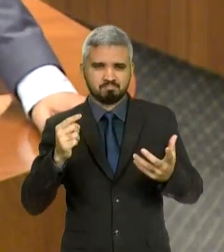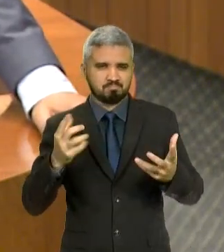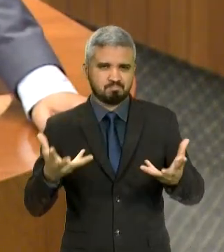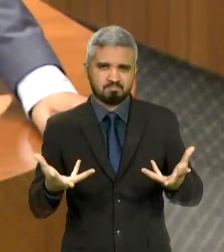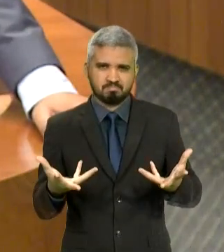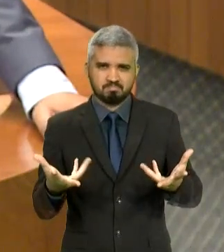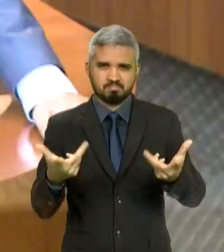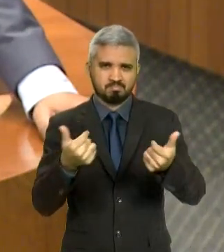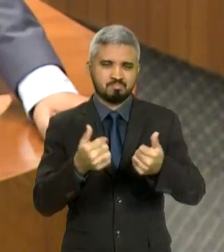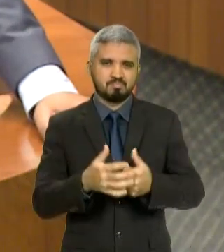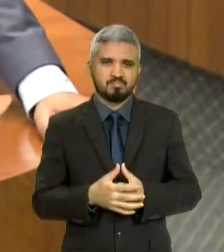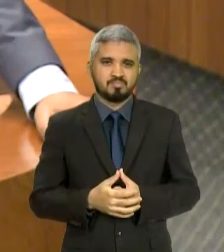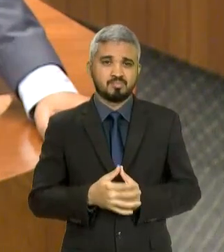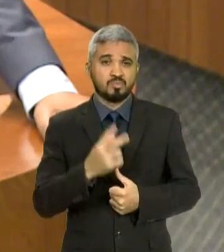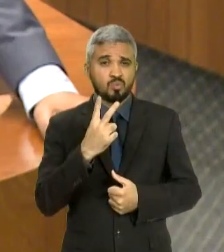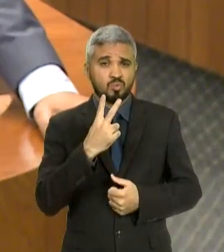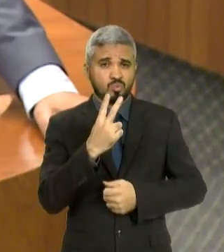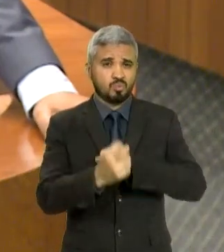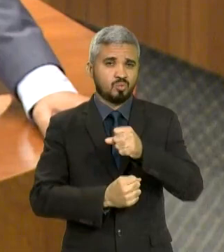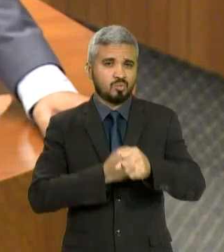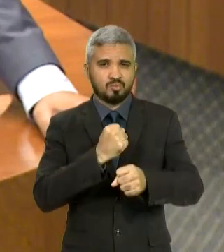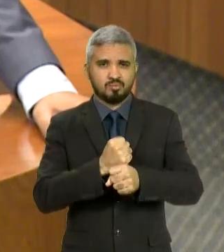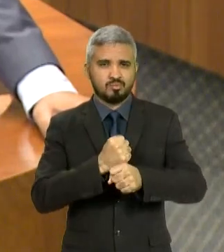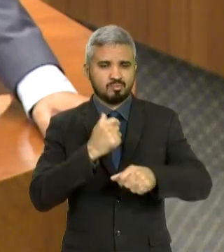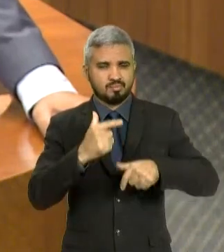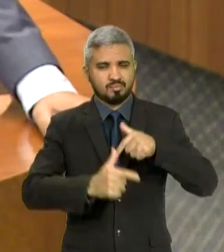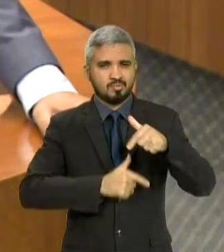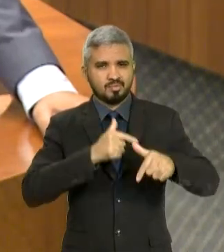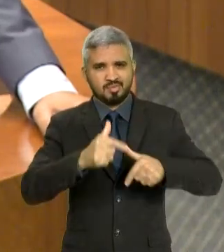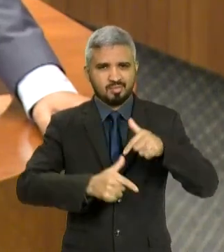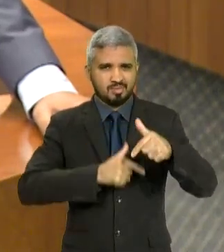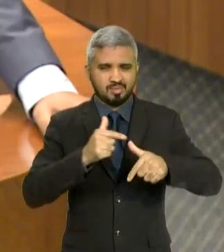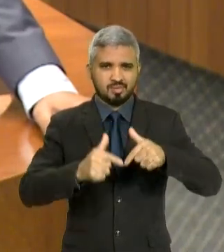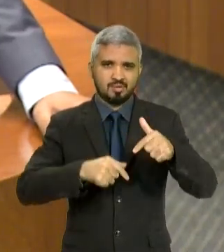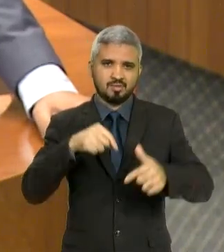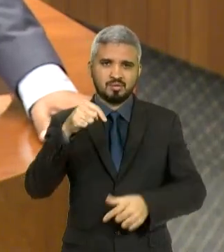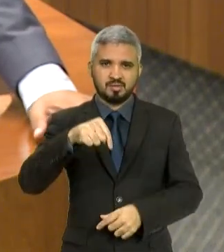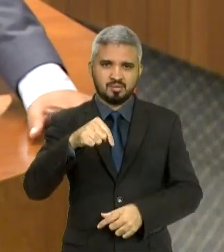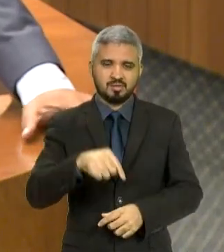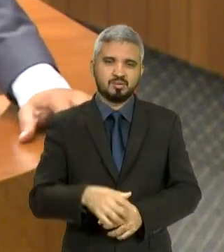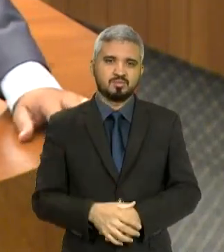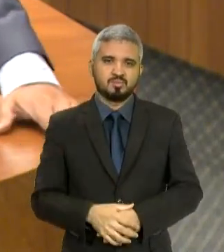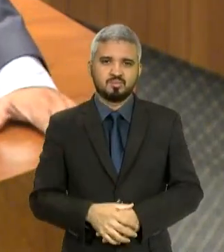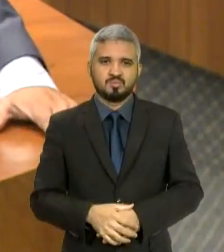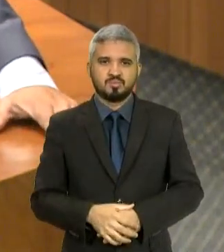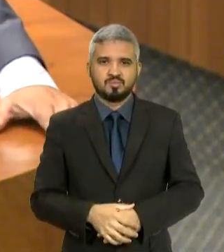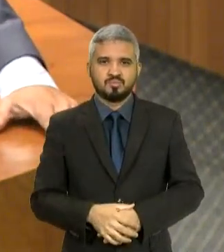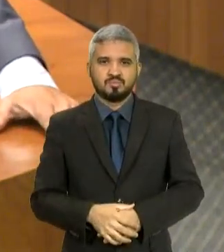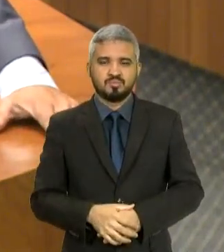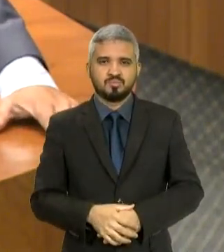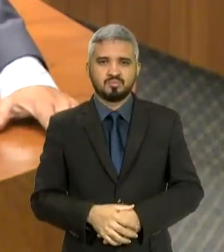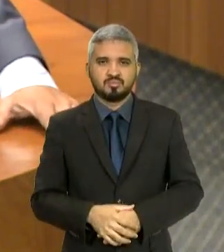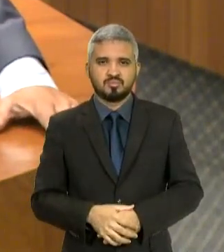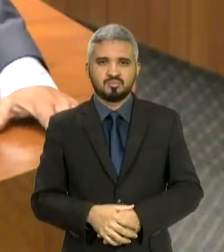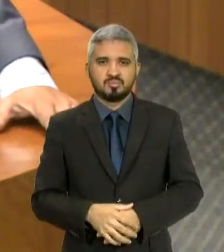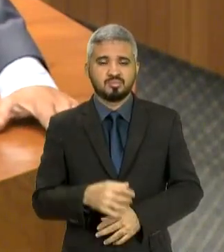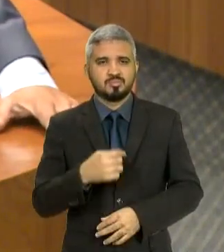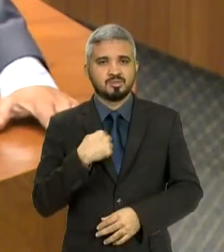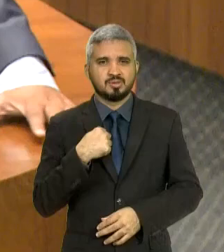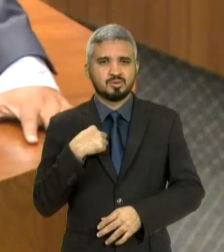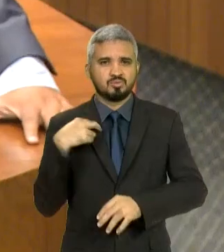últimos 2 anos e ao longo da sua vida pública. Eu venho de forma